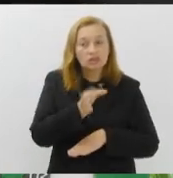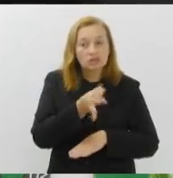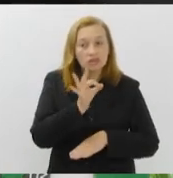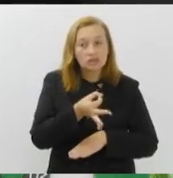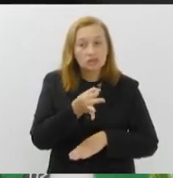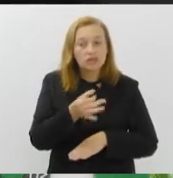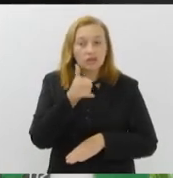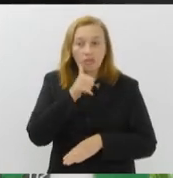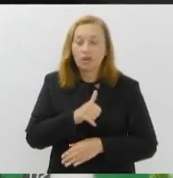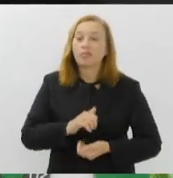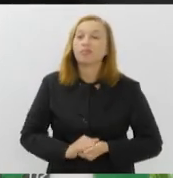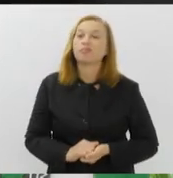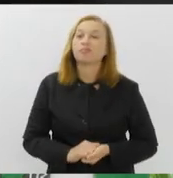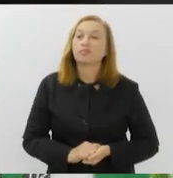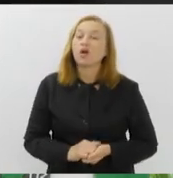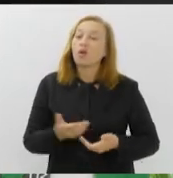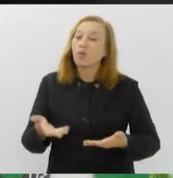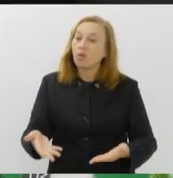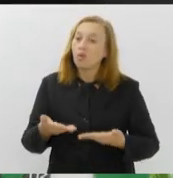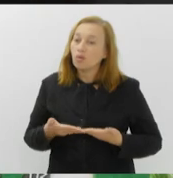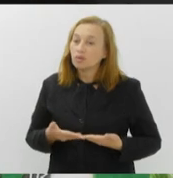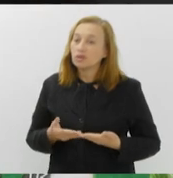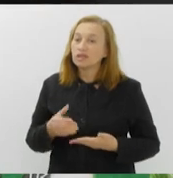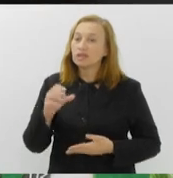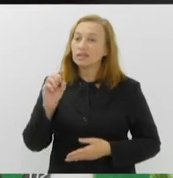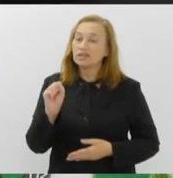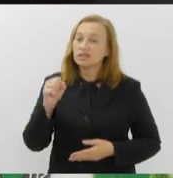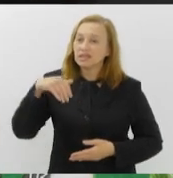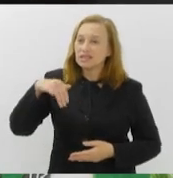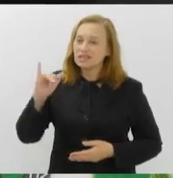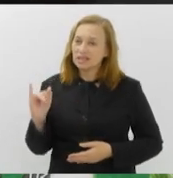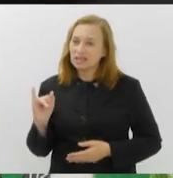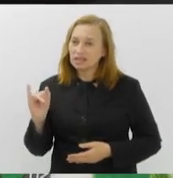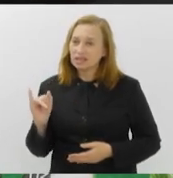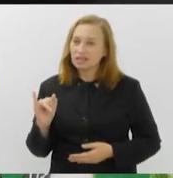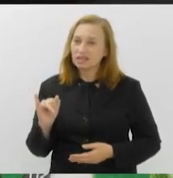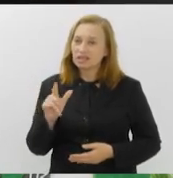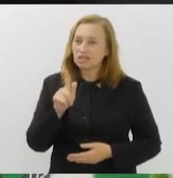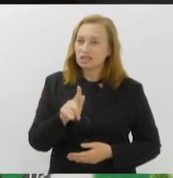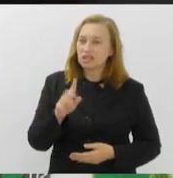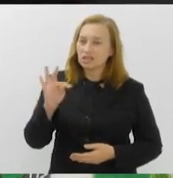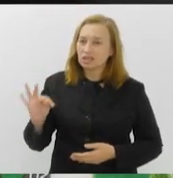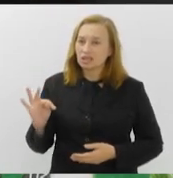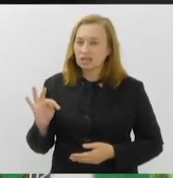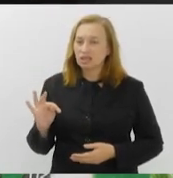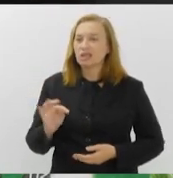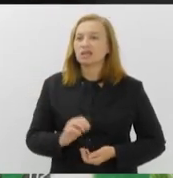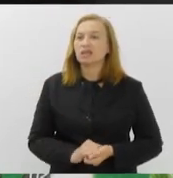nessas mulheres. Eu convido a senhora Sani Souza, que é do GT Mulheres da Articulação da